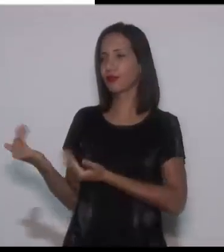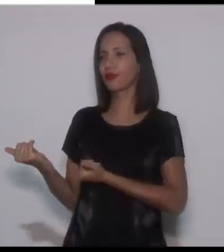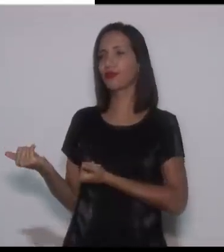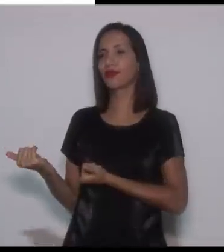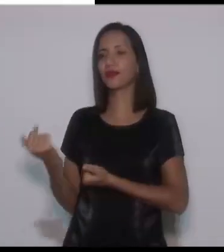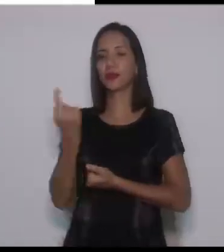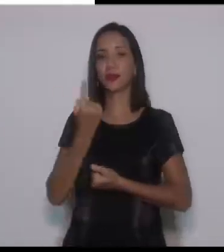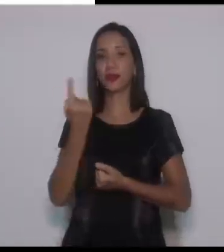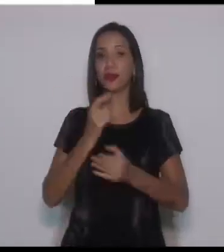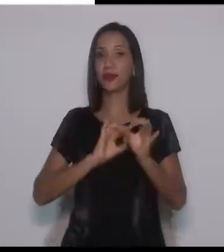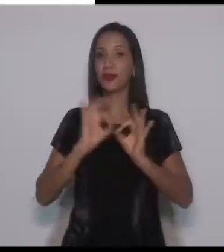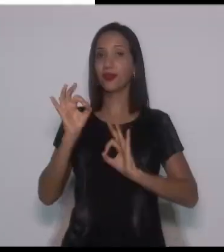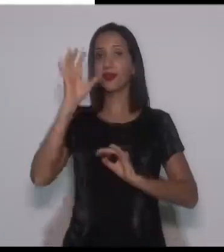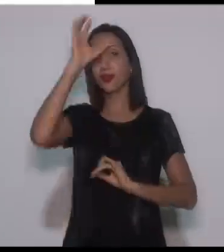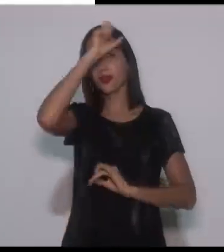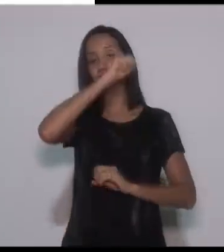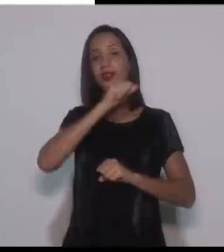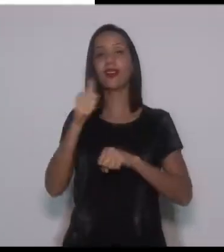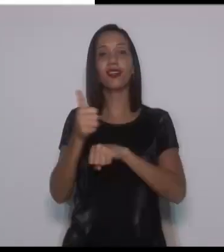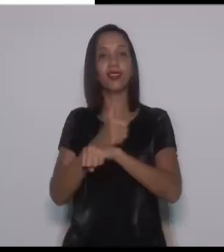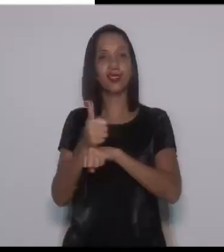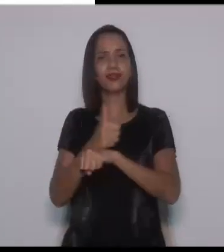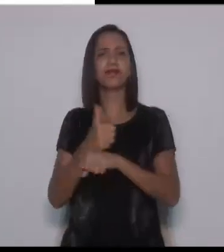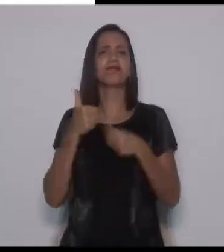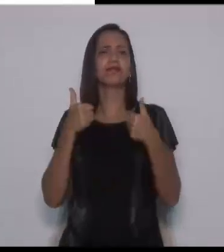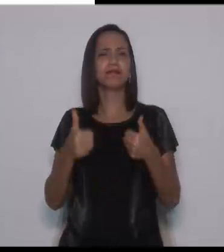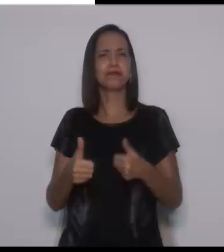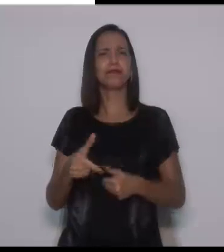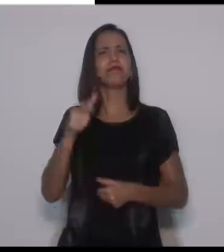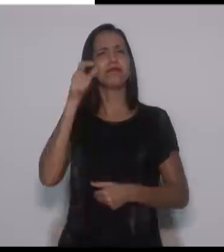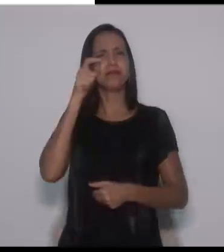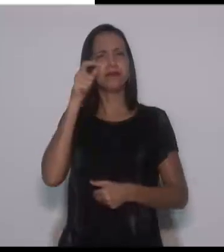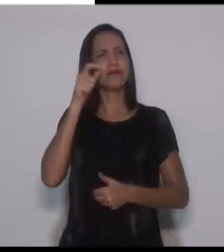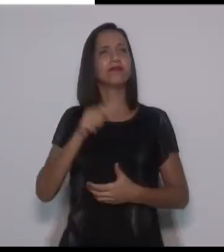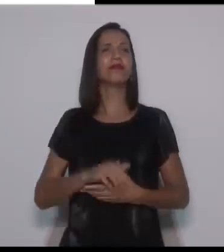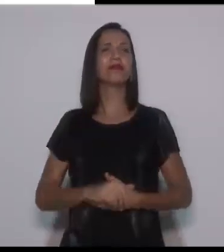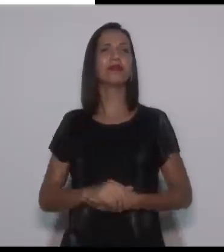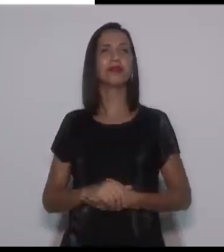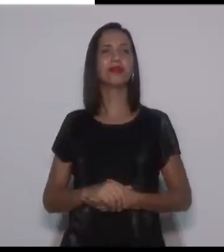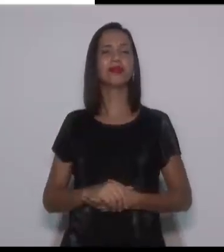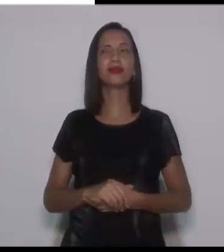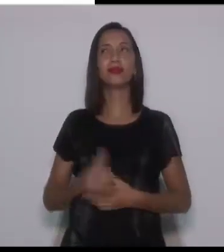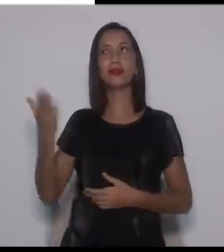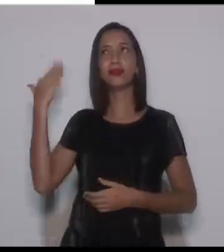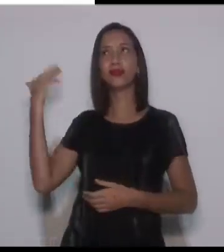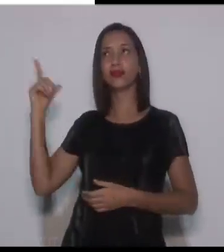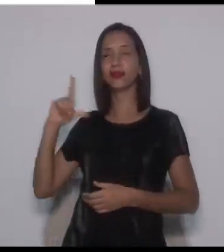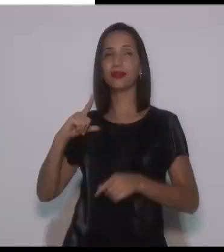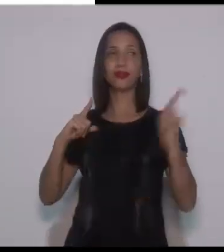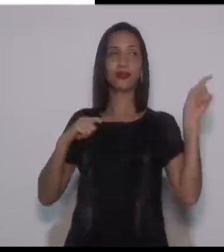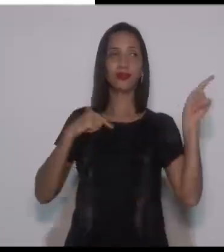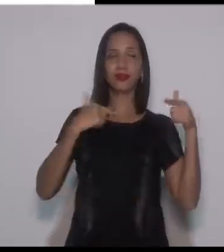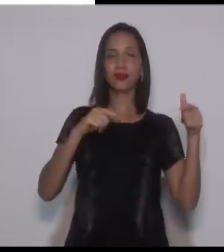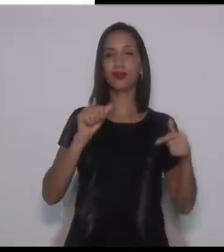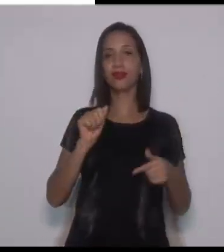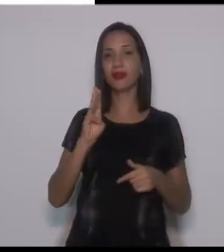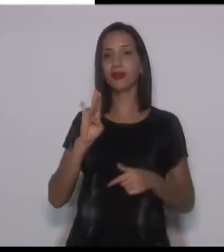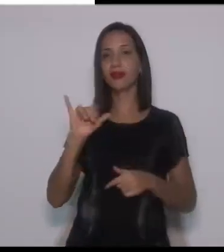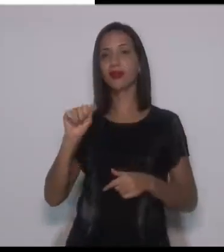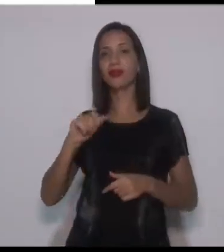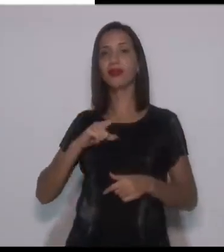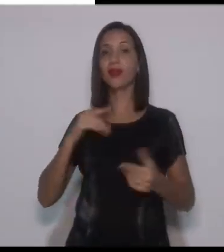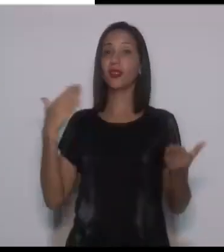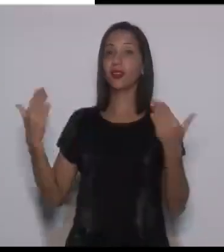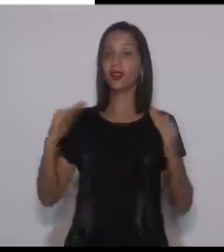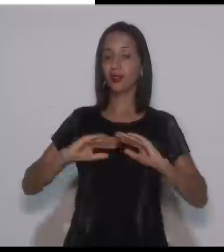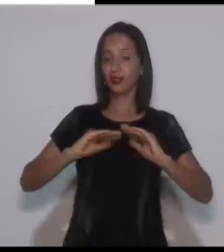primeiro projeto da aprendizagem profissional, um projeto muito interessante. Sim. Quando eu estava na AVE, a gente comparava os índices de